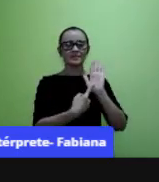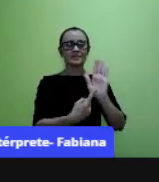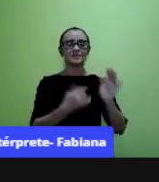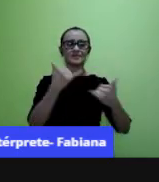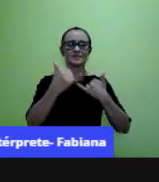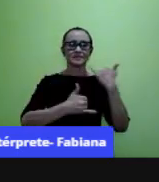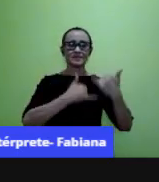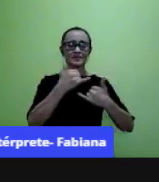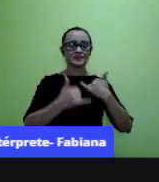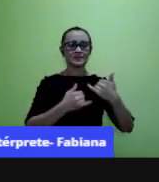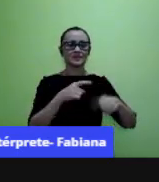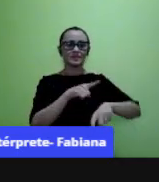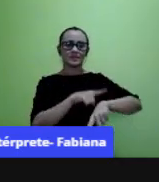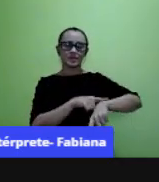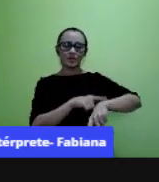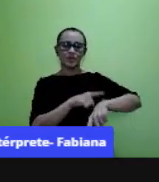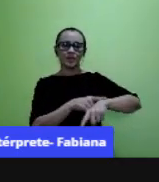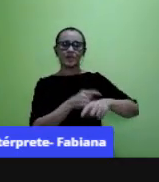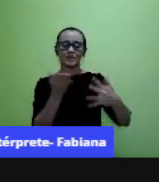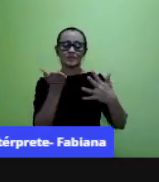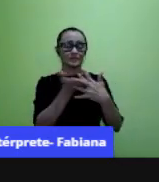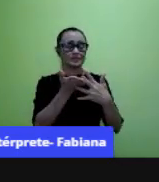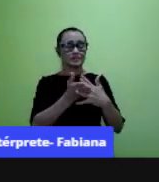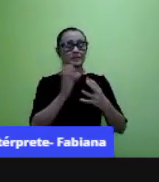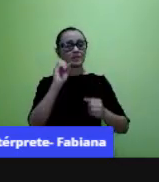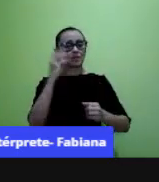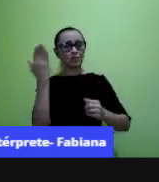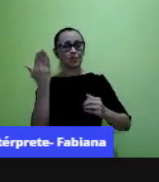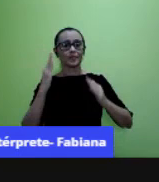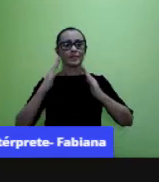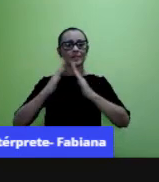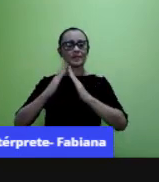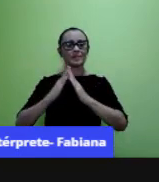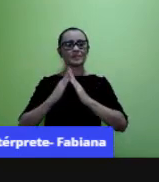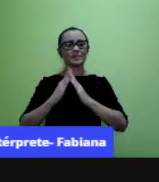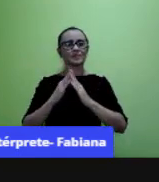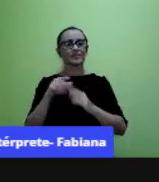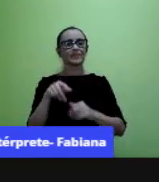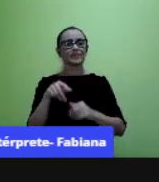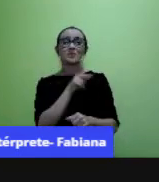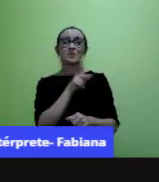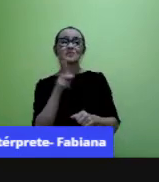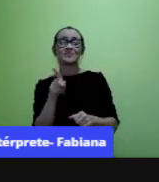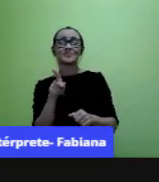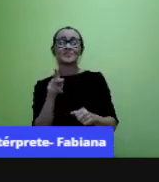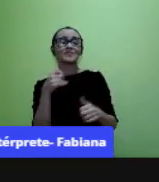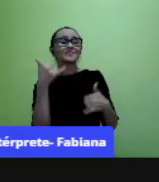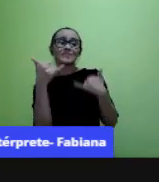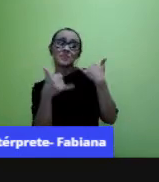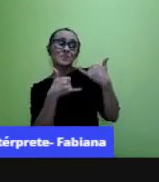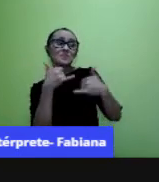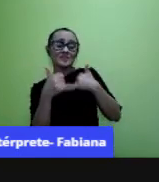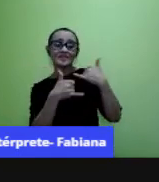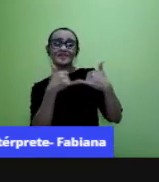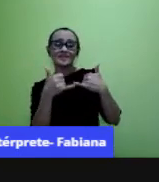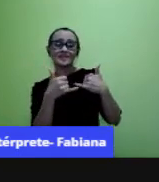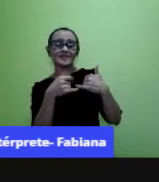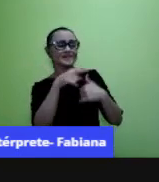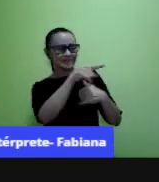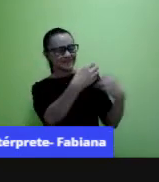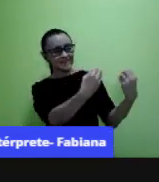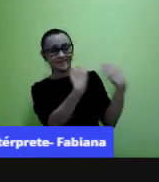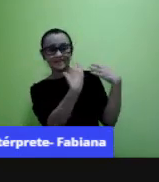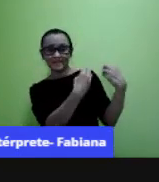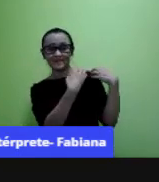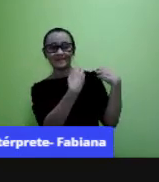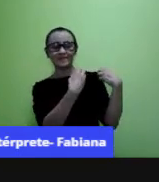e na hora do intervalo, ou lá na casa dela, ela mesma fala, professora, eu brinquei com aquela atividade que você me ensinou.